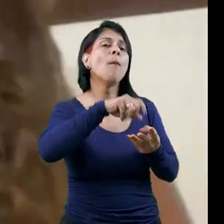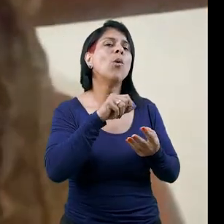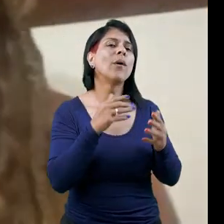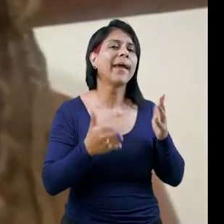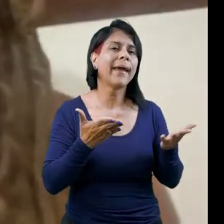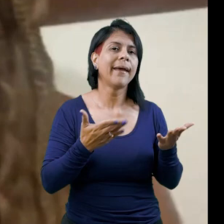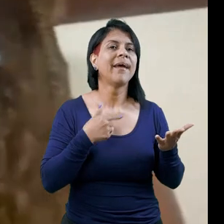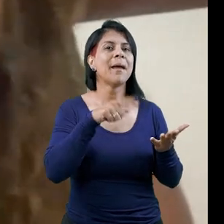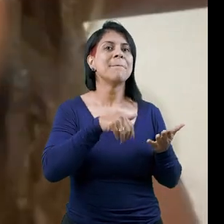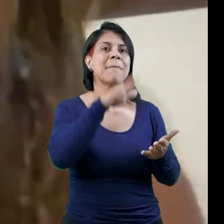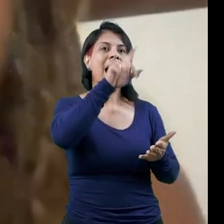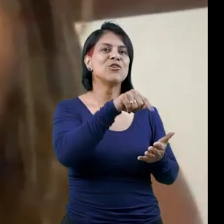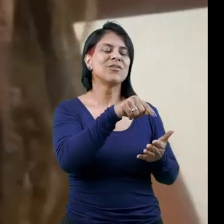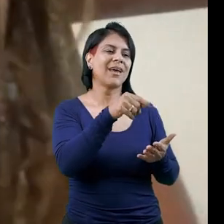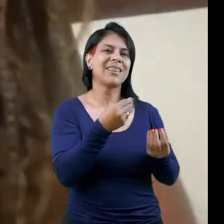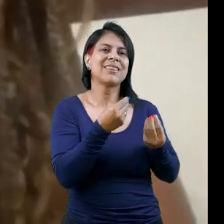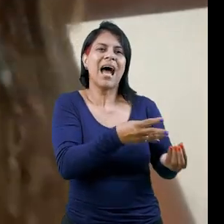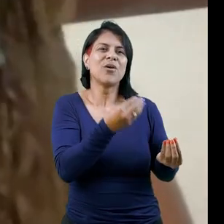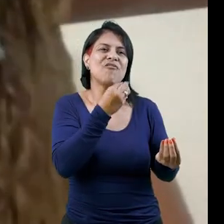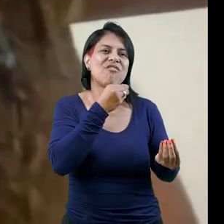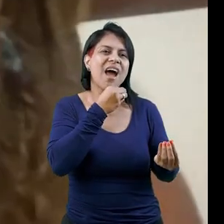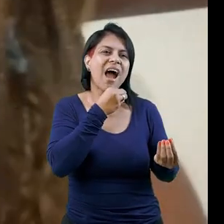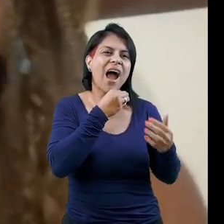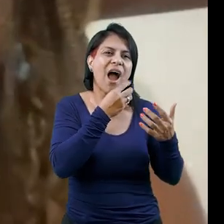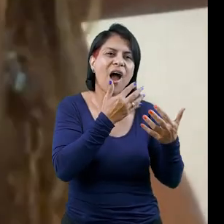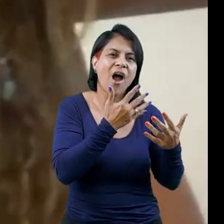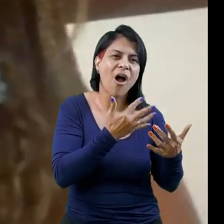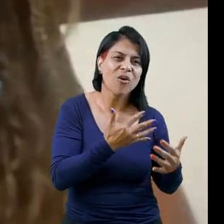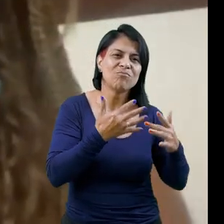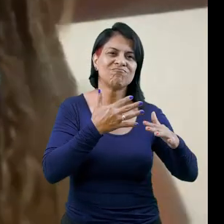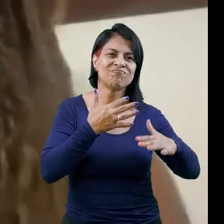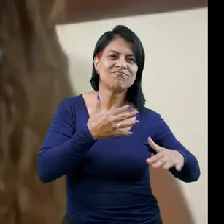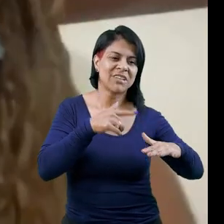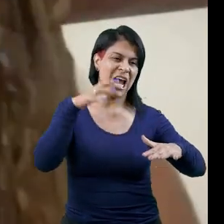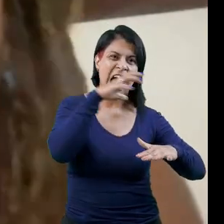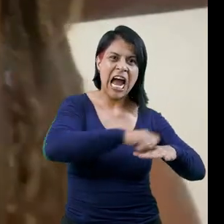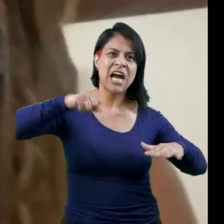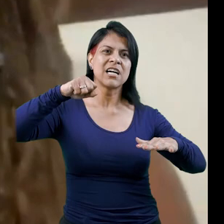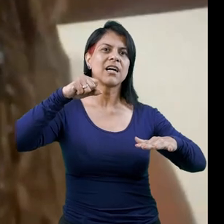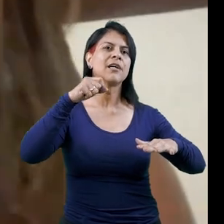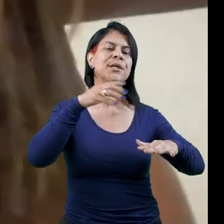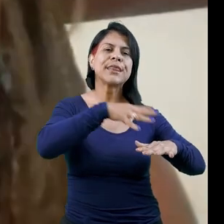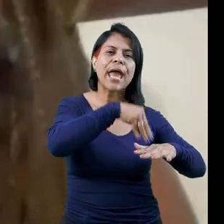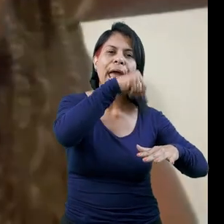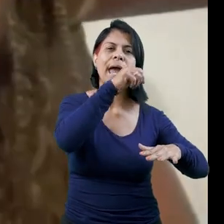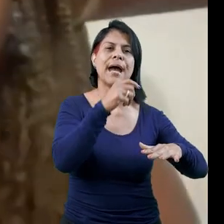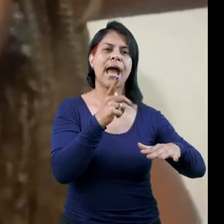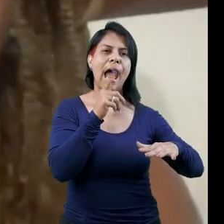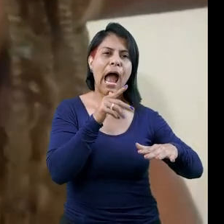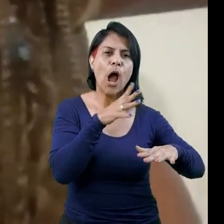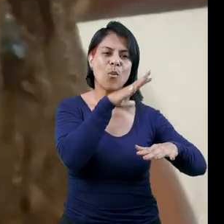sobretudo energia vital. O que tem sido arrancado de nós? Terra, água,